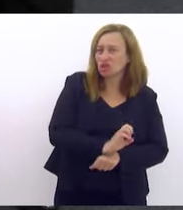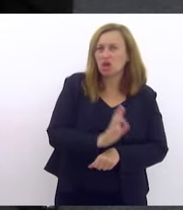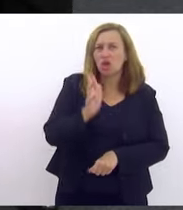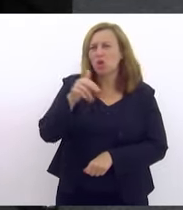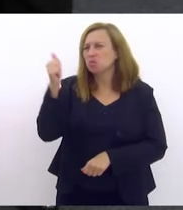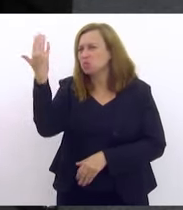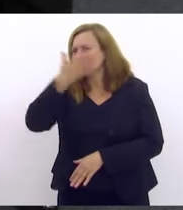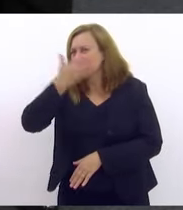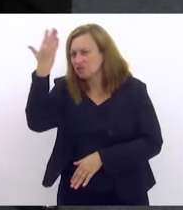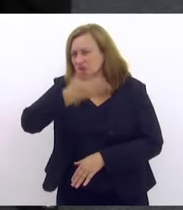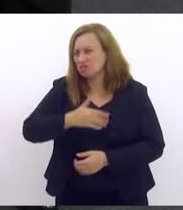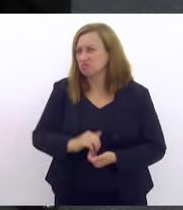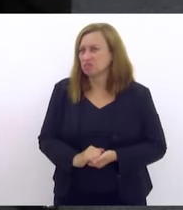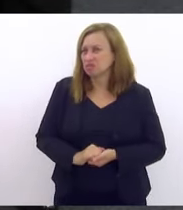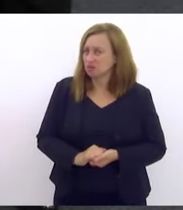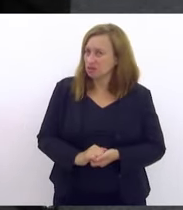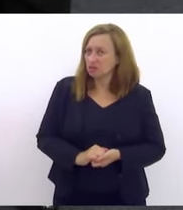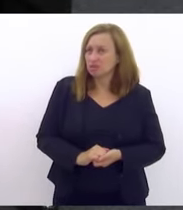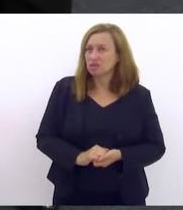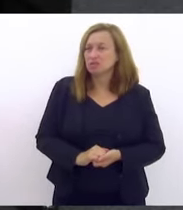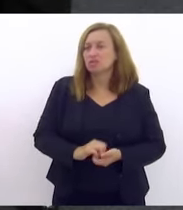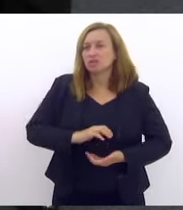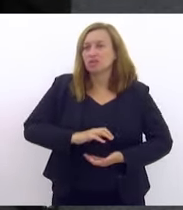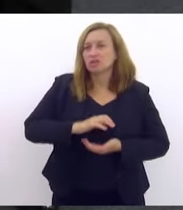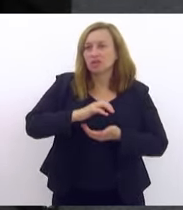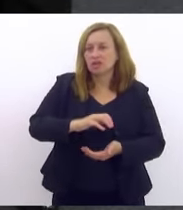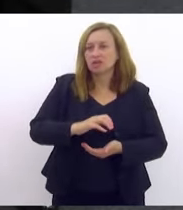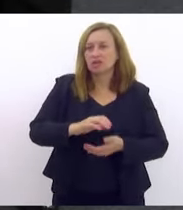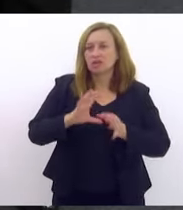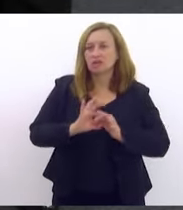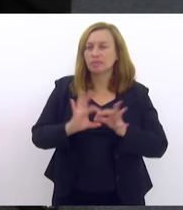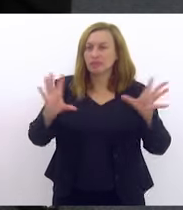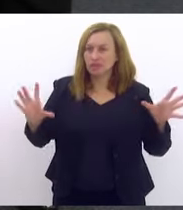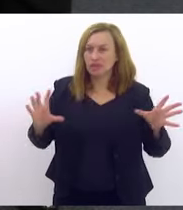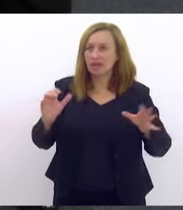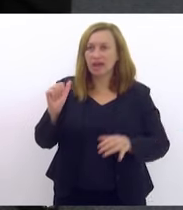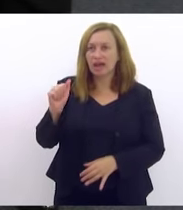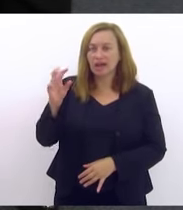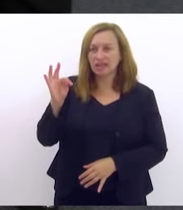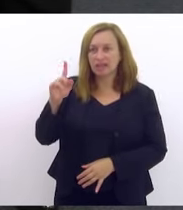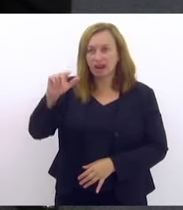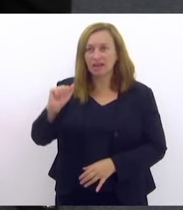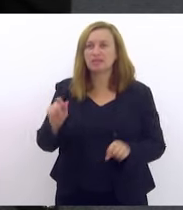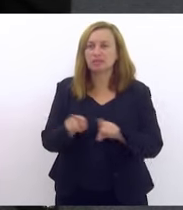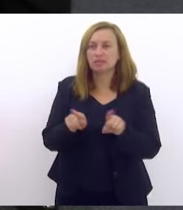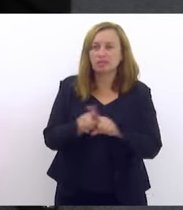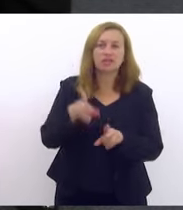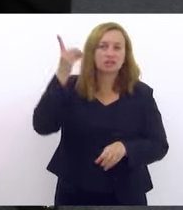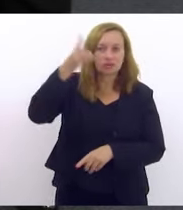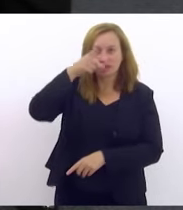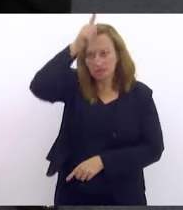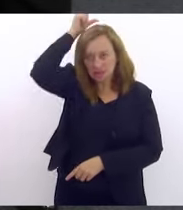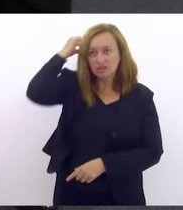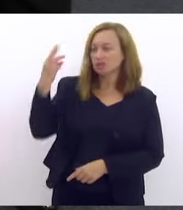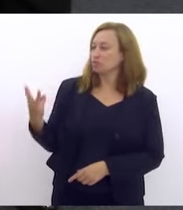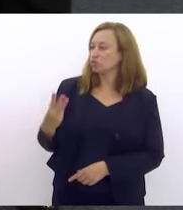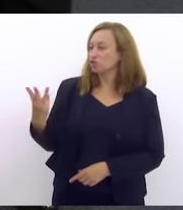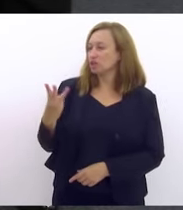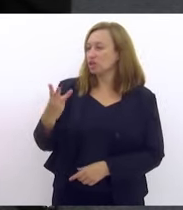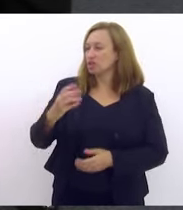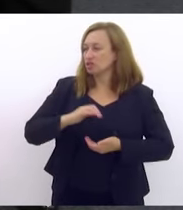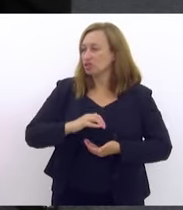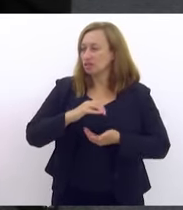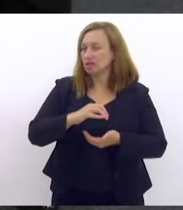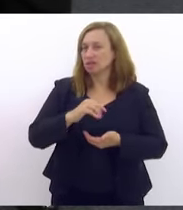junto com o meu decano libertário Átila, com o decano Luiz Paulo, somos os três decanos